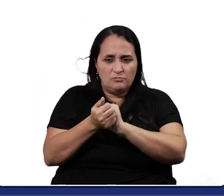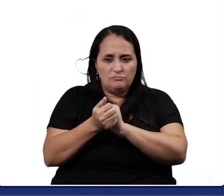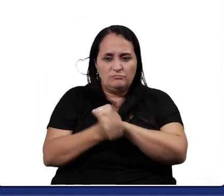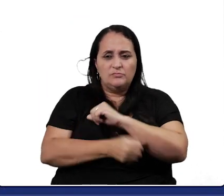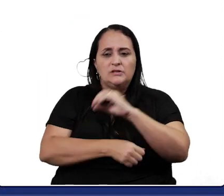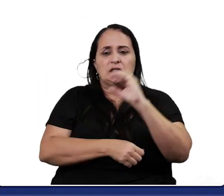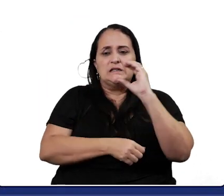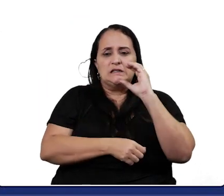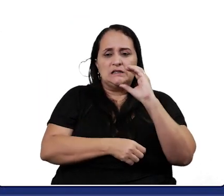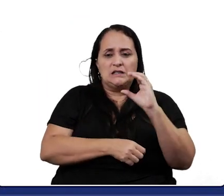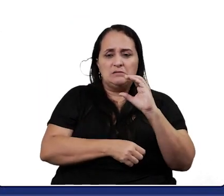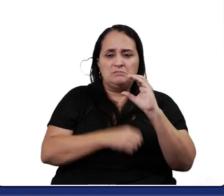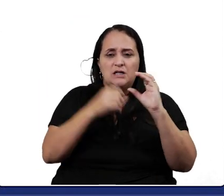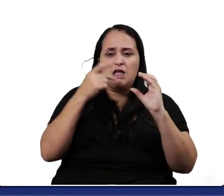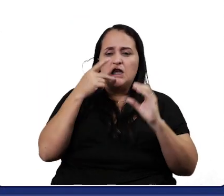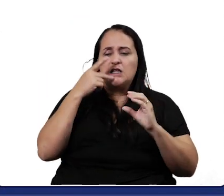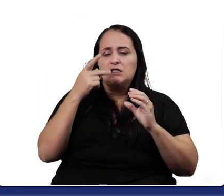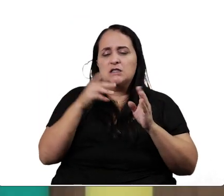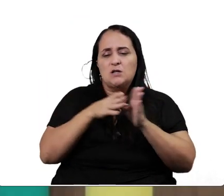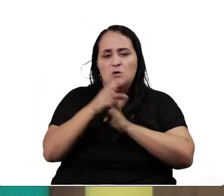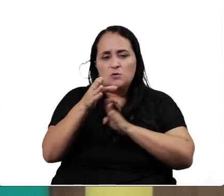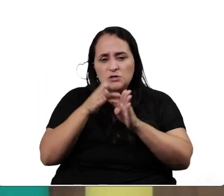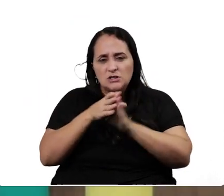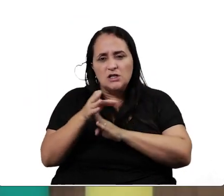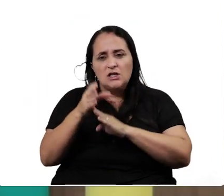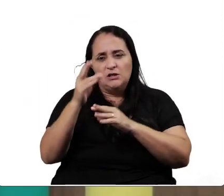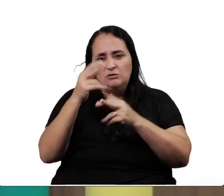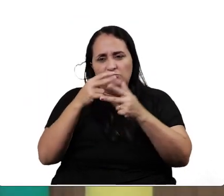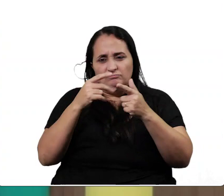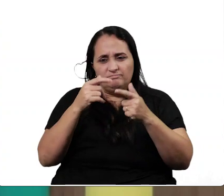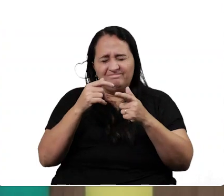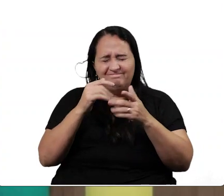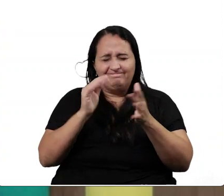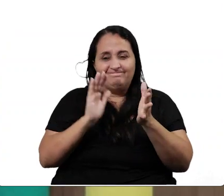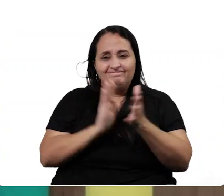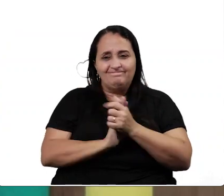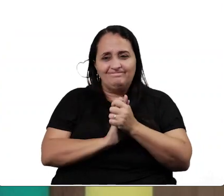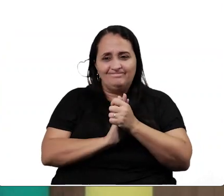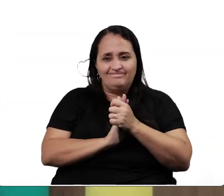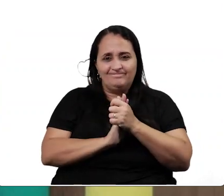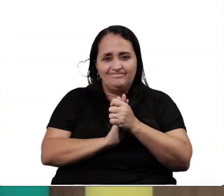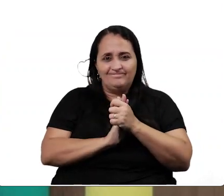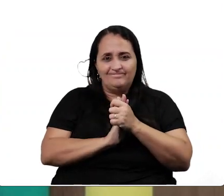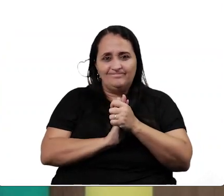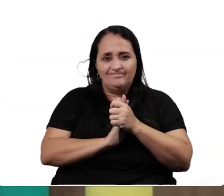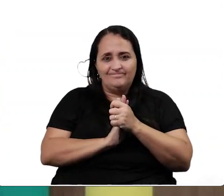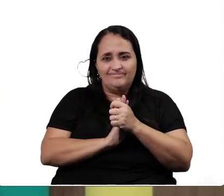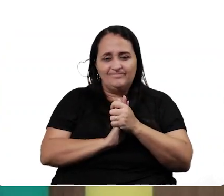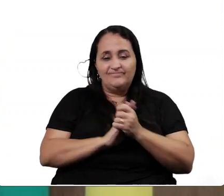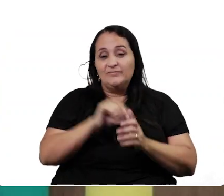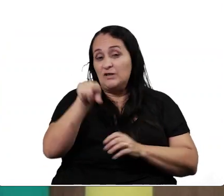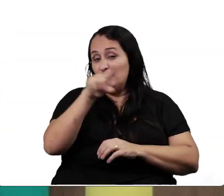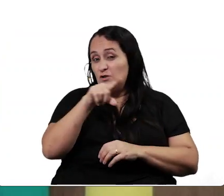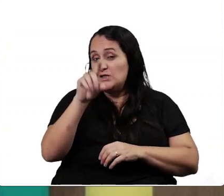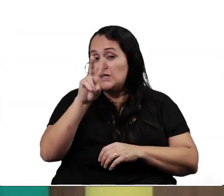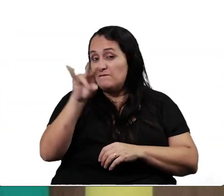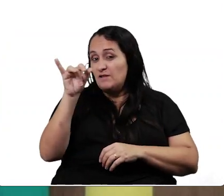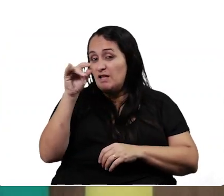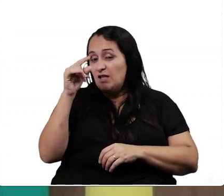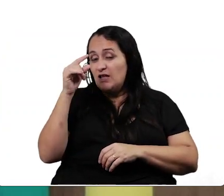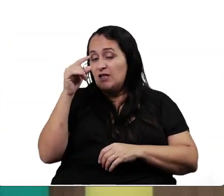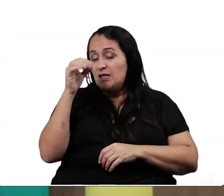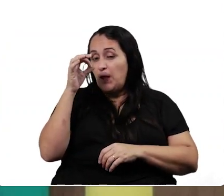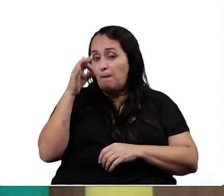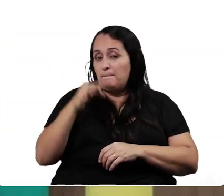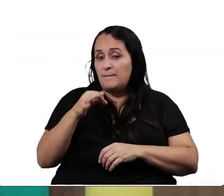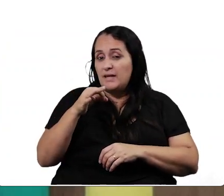de amizade sincera. Afinal, no final do texto diz que eles viraram grandes amigos. Você vai marcar